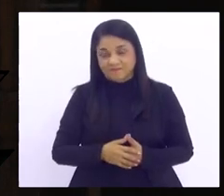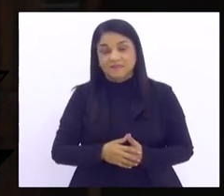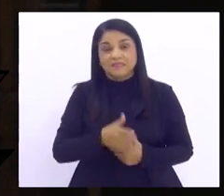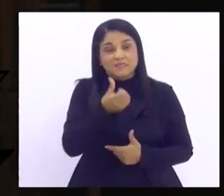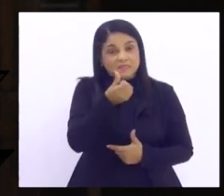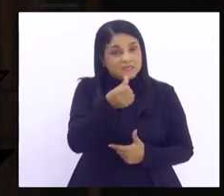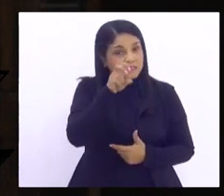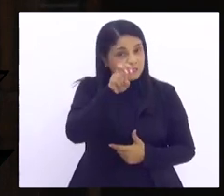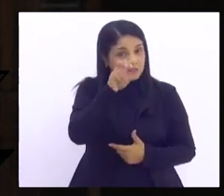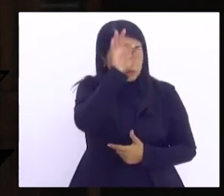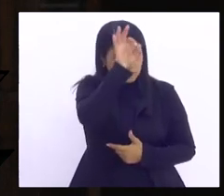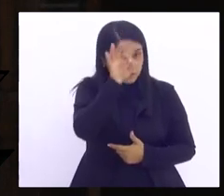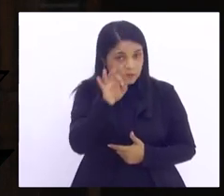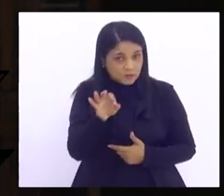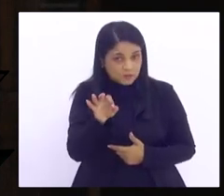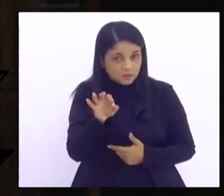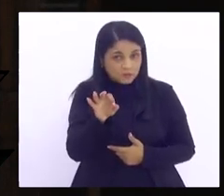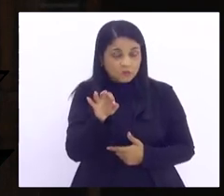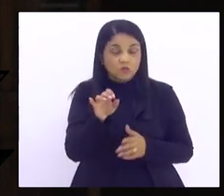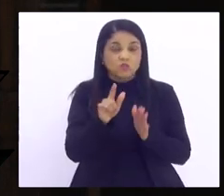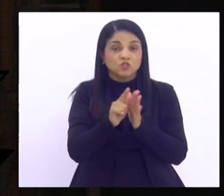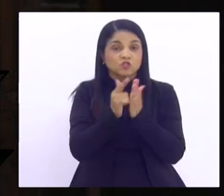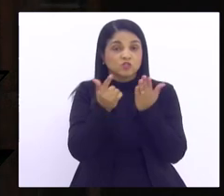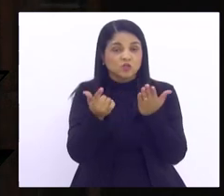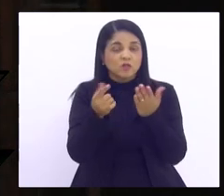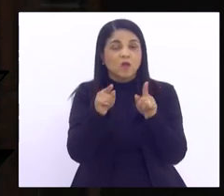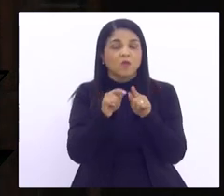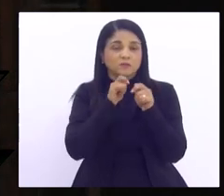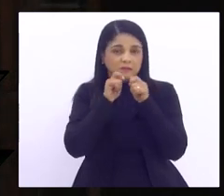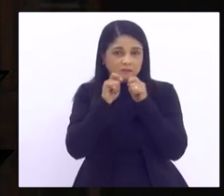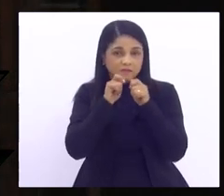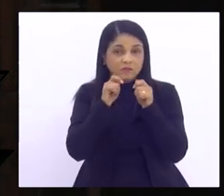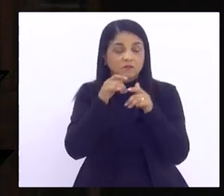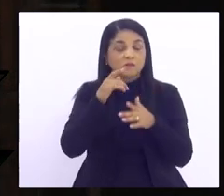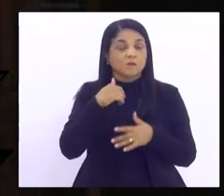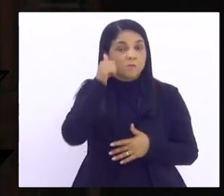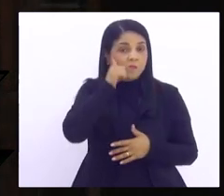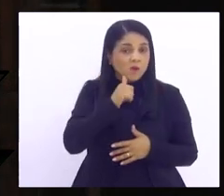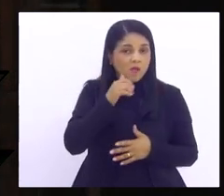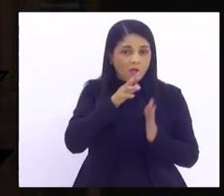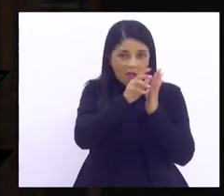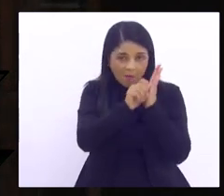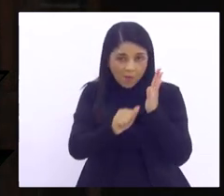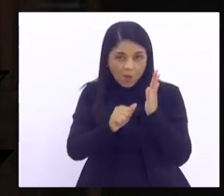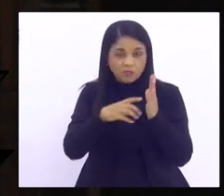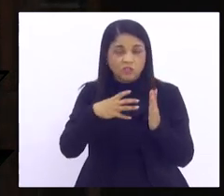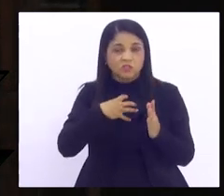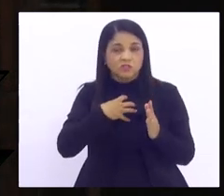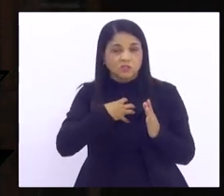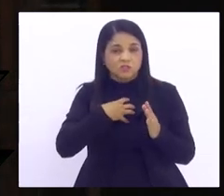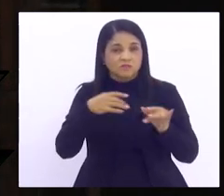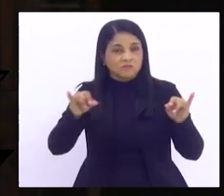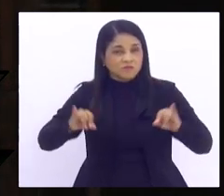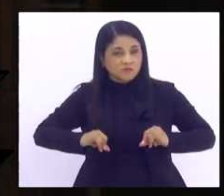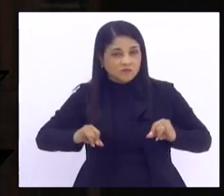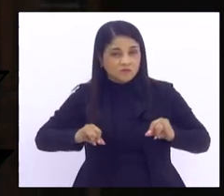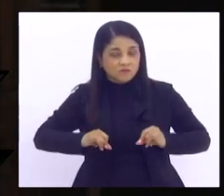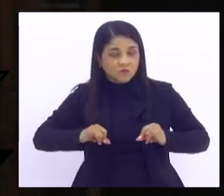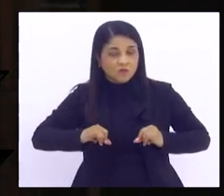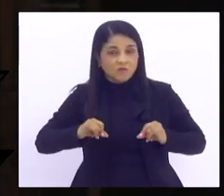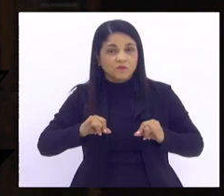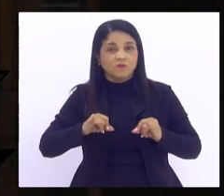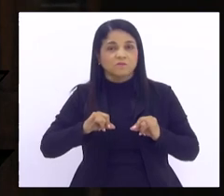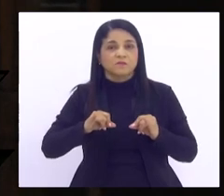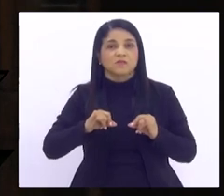65%, aqui é outro jornal, das mulheres que abortam sofrem sintomas de estresse